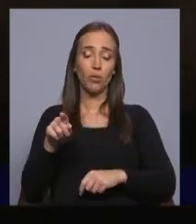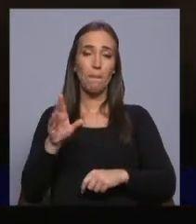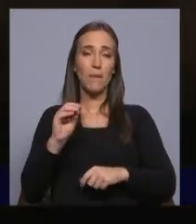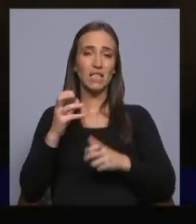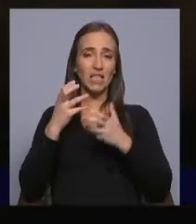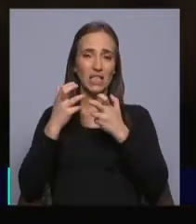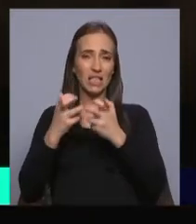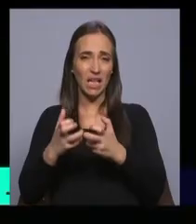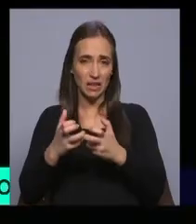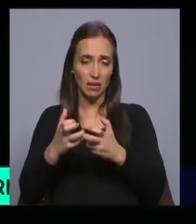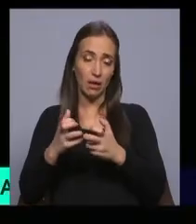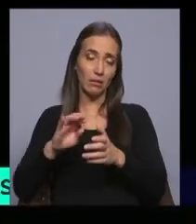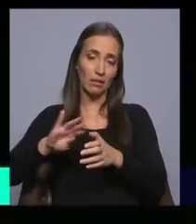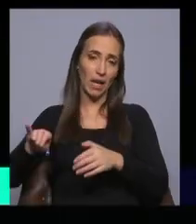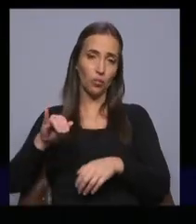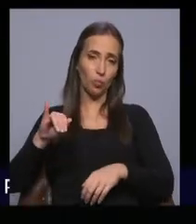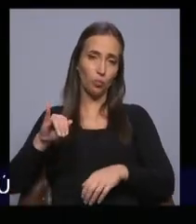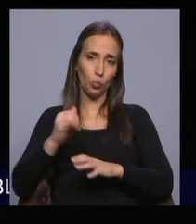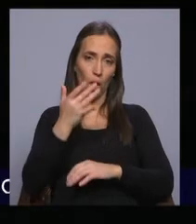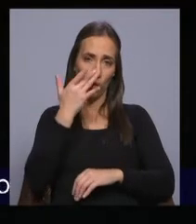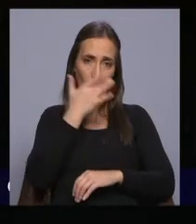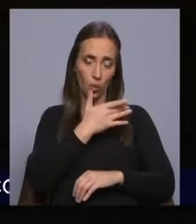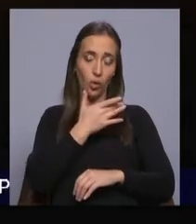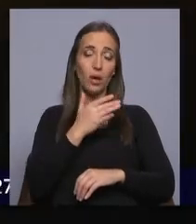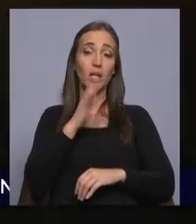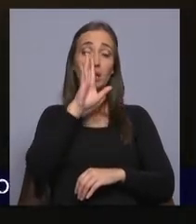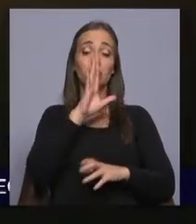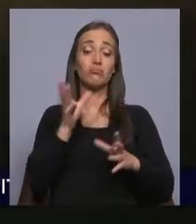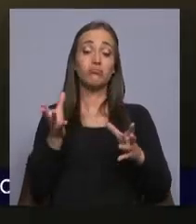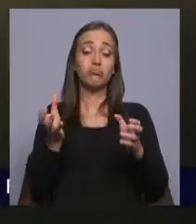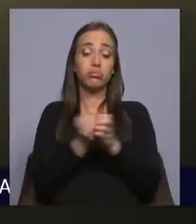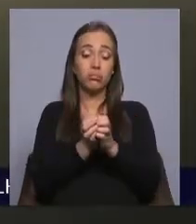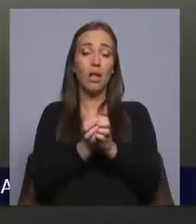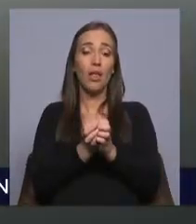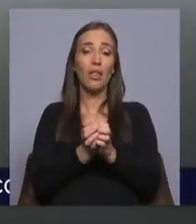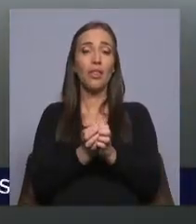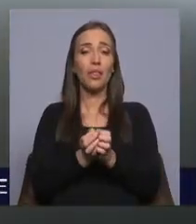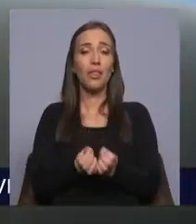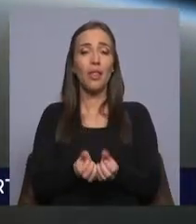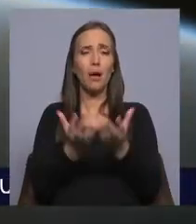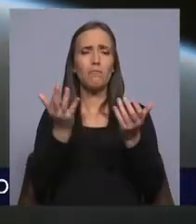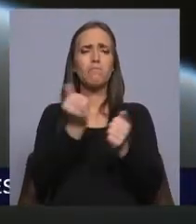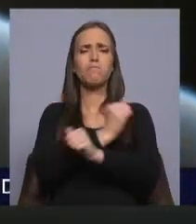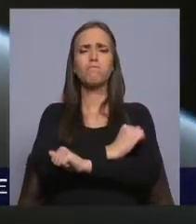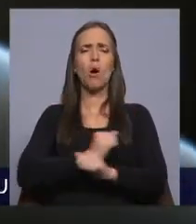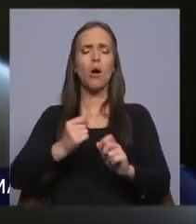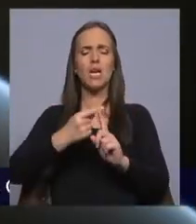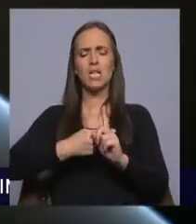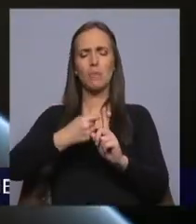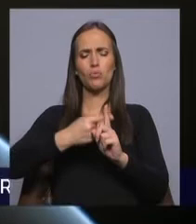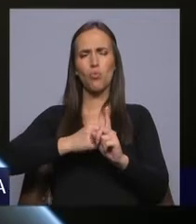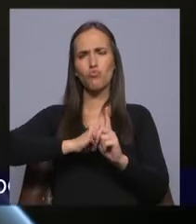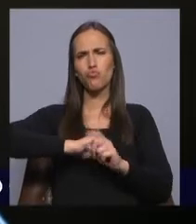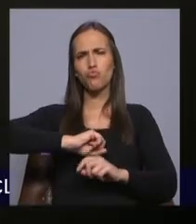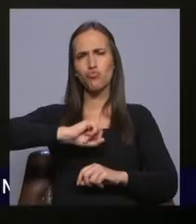negros. E quando chocam, quando se juntam, dão origem a uma explosão, temperaturas, pressões extremamente elevadas,